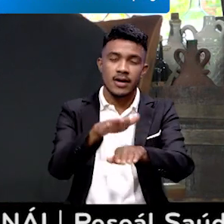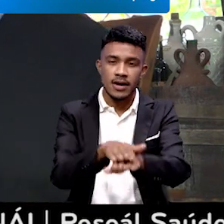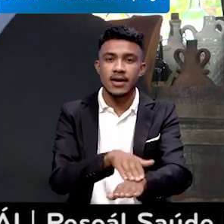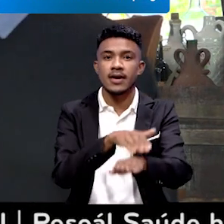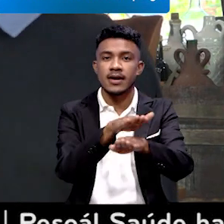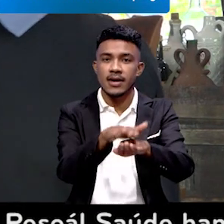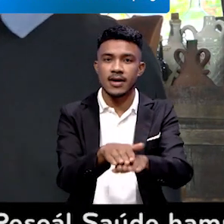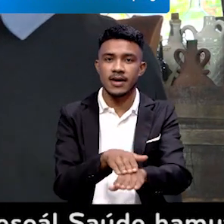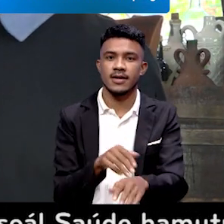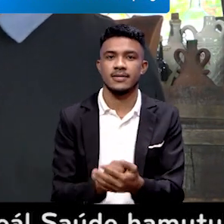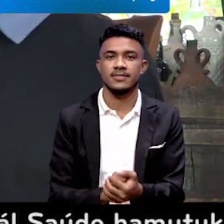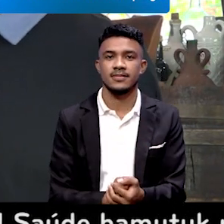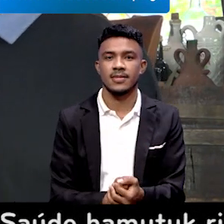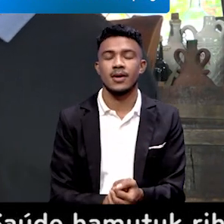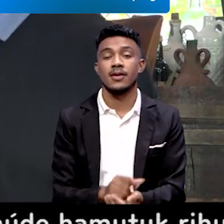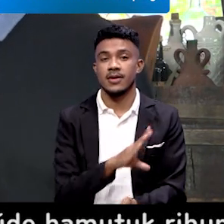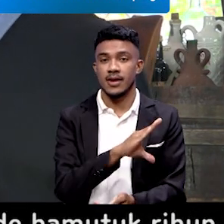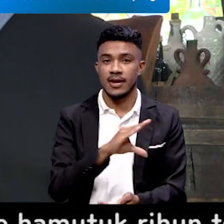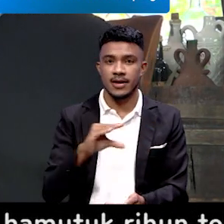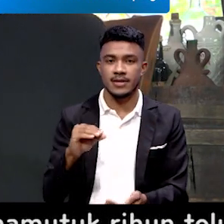Neneik, e